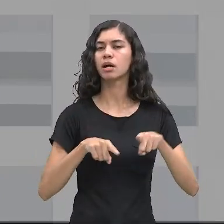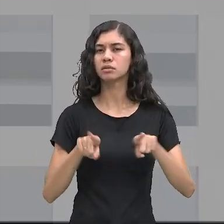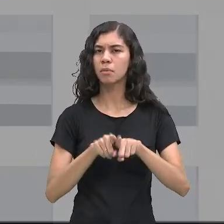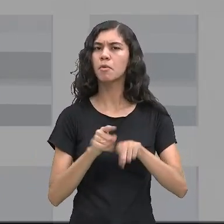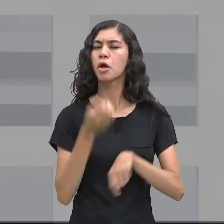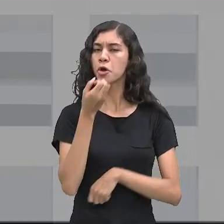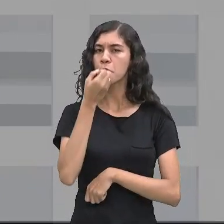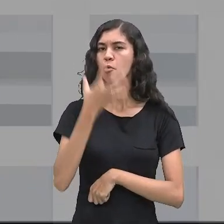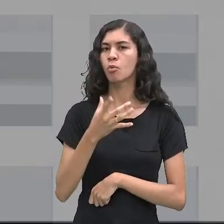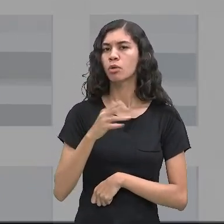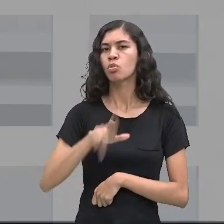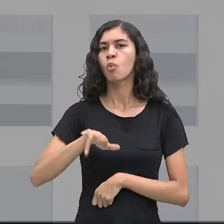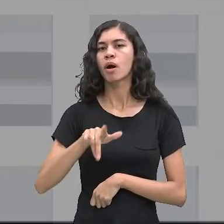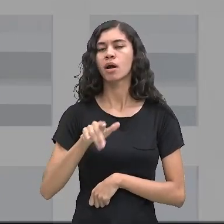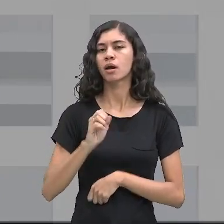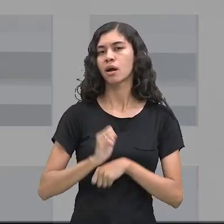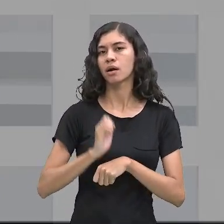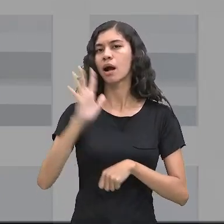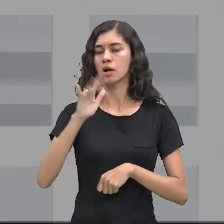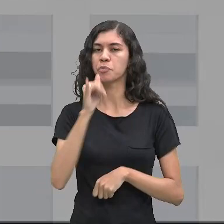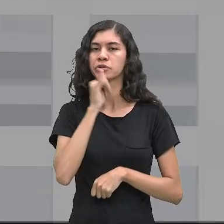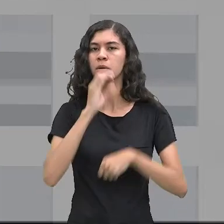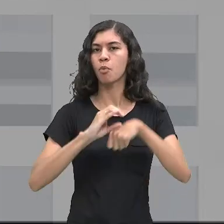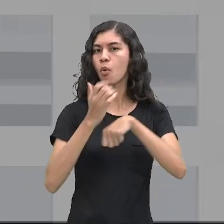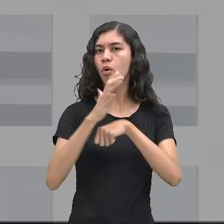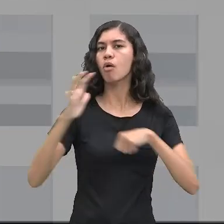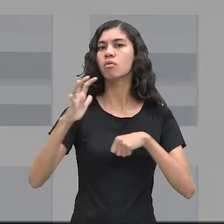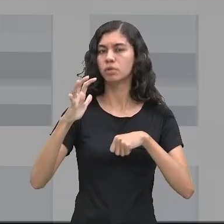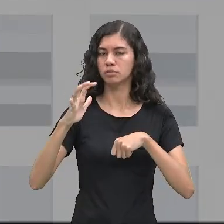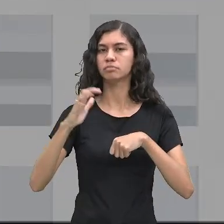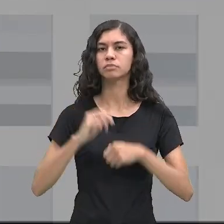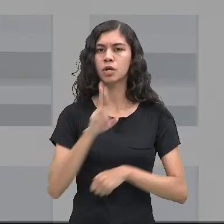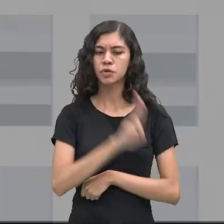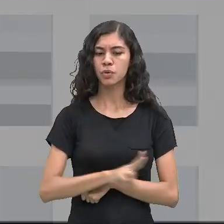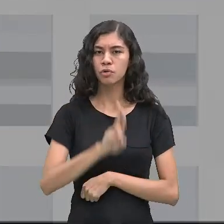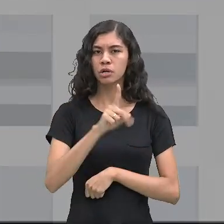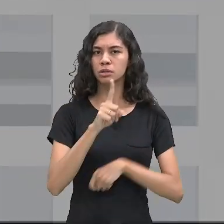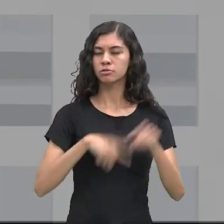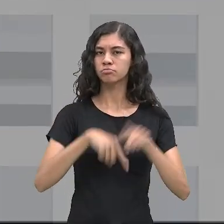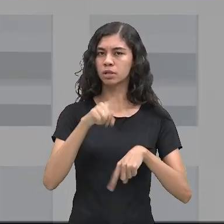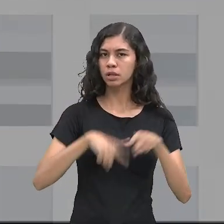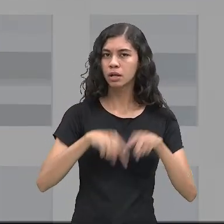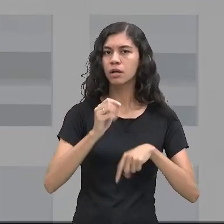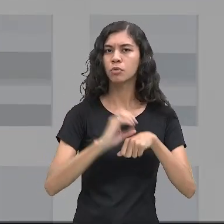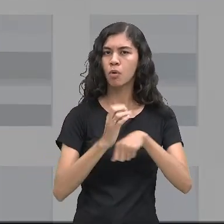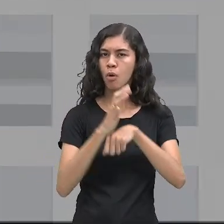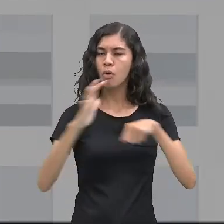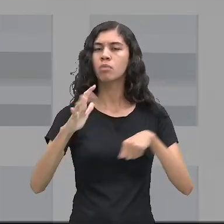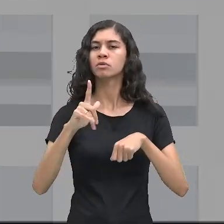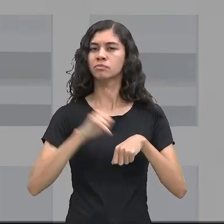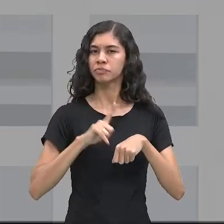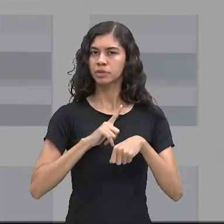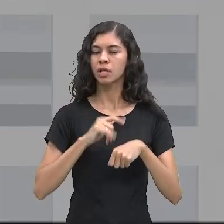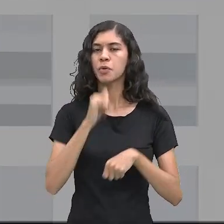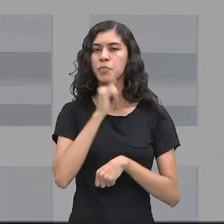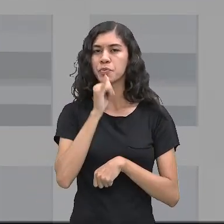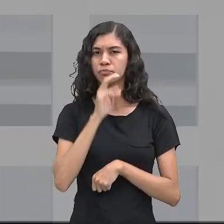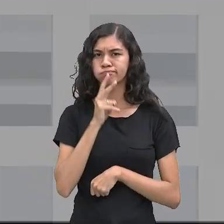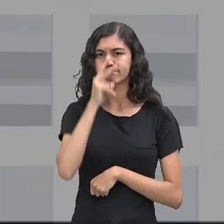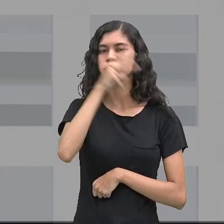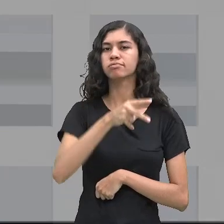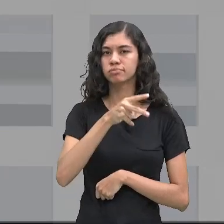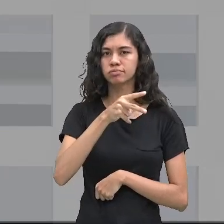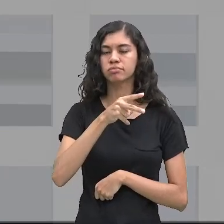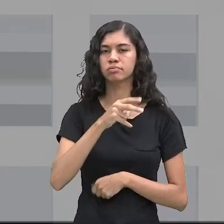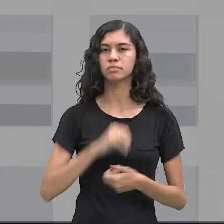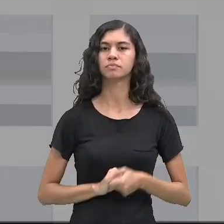caros quanto o ouro. Por exemplo, nós temos o cobre, não é? Quando nós utilizamos esse material, eles vão possuir uma resistividade, e essa resistividade vai